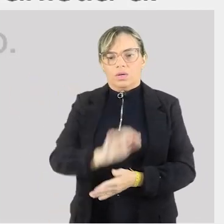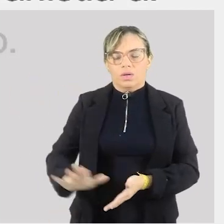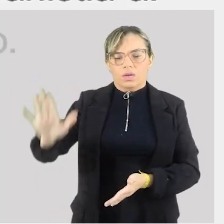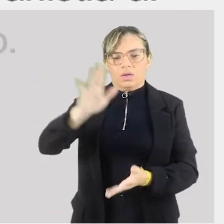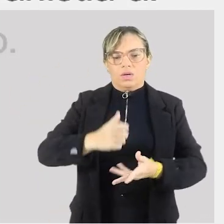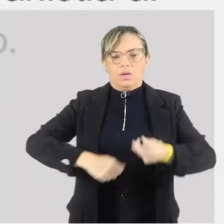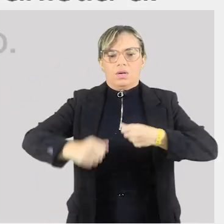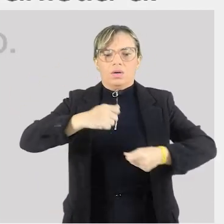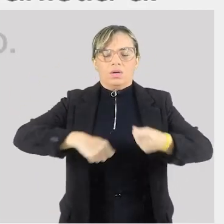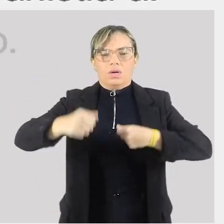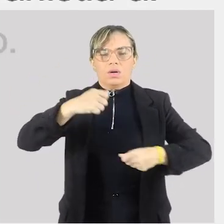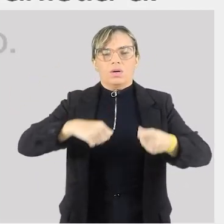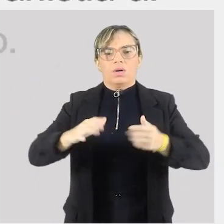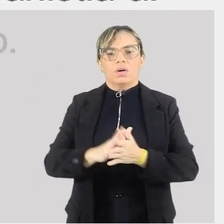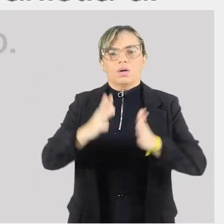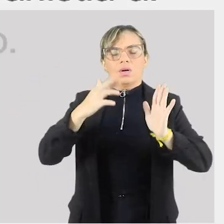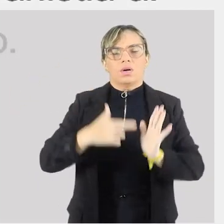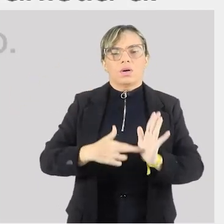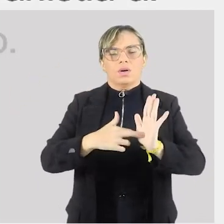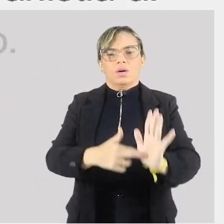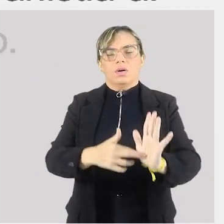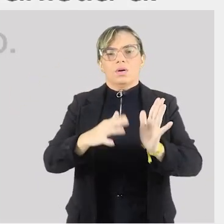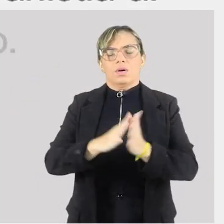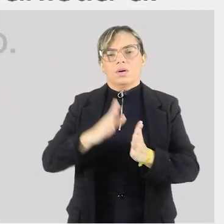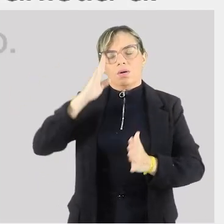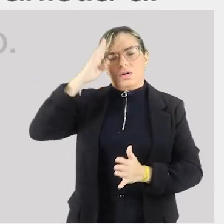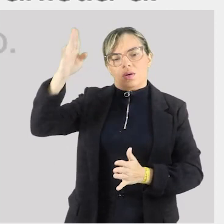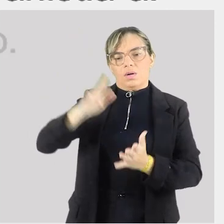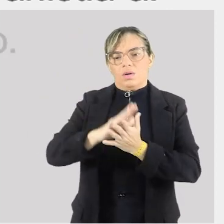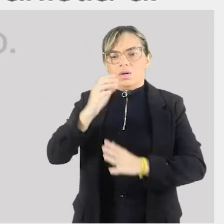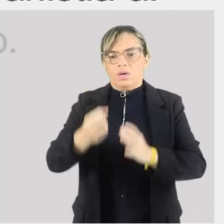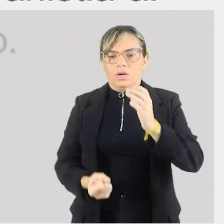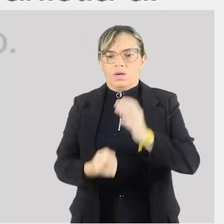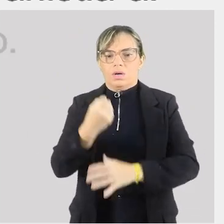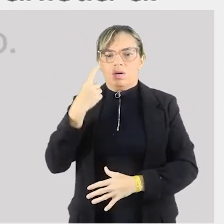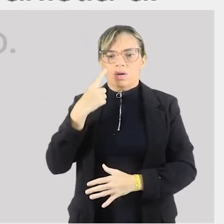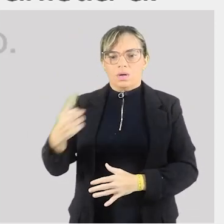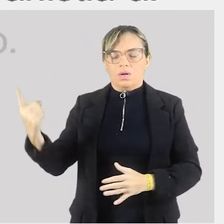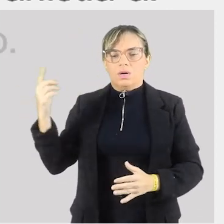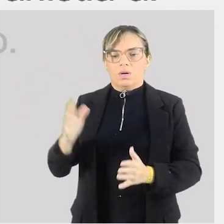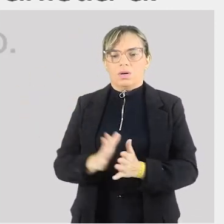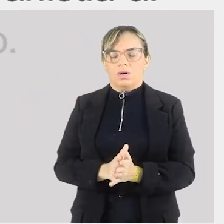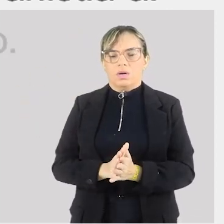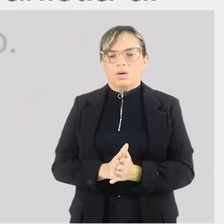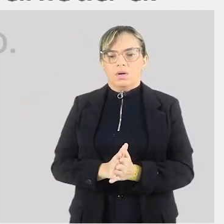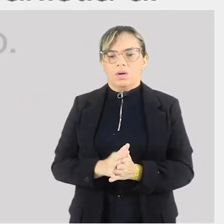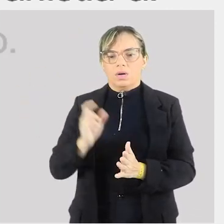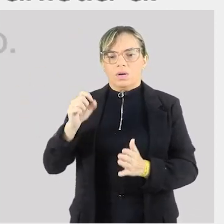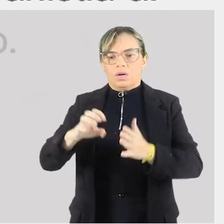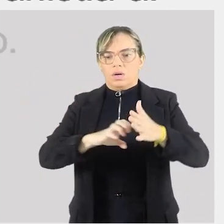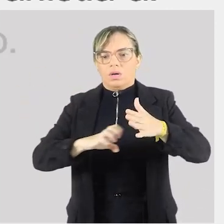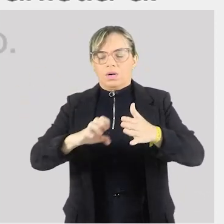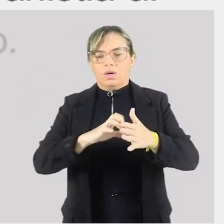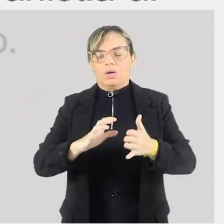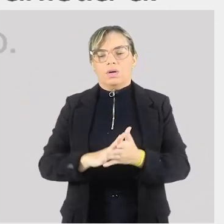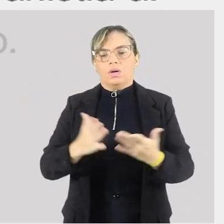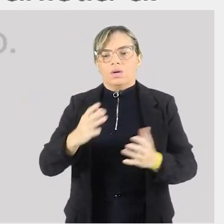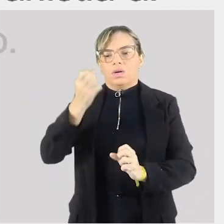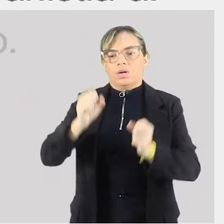foi representado principalmente com a criação da Companhia Nacional Siderúrgica de Volta